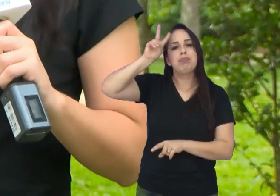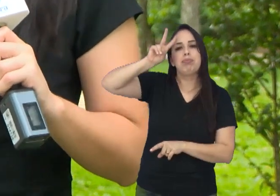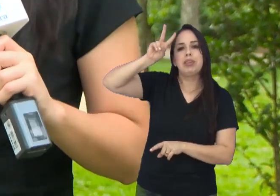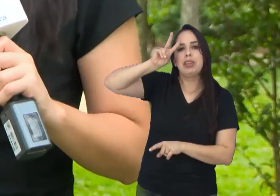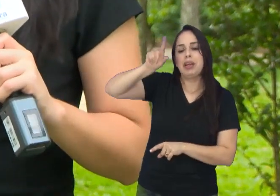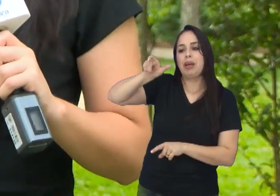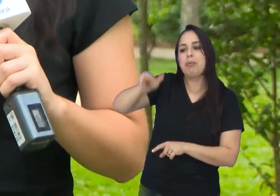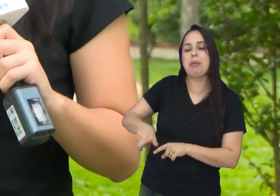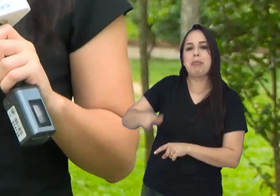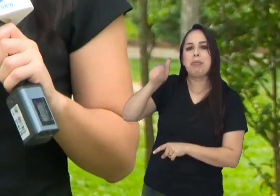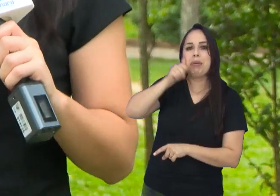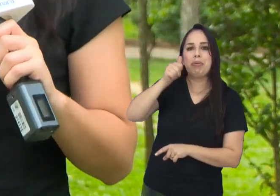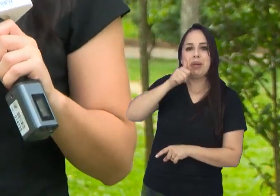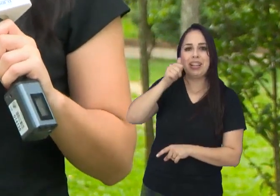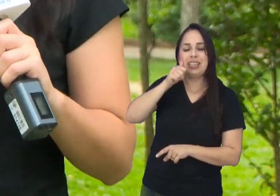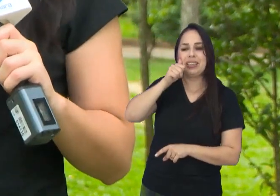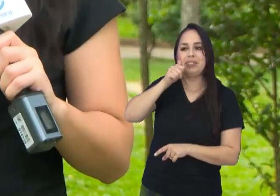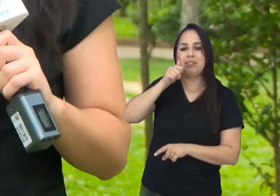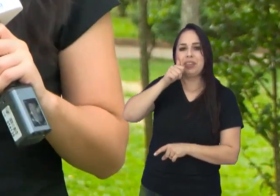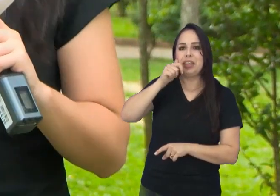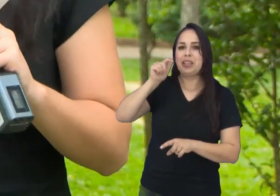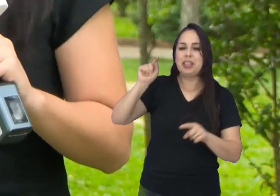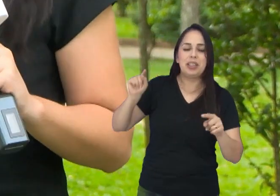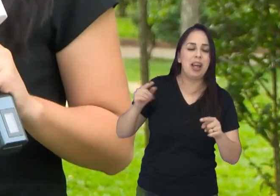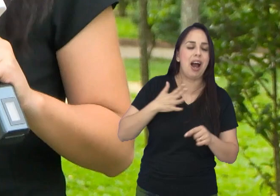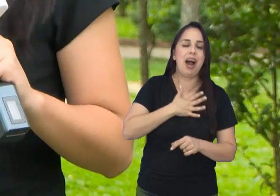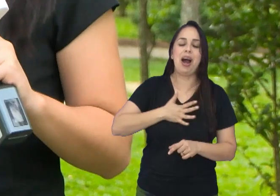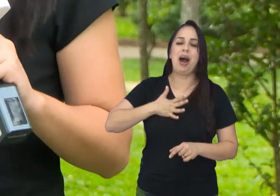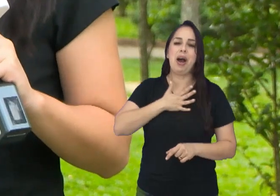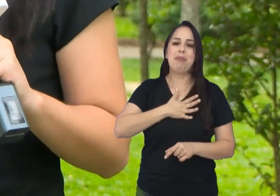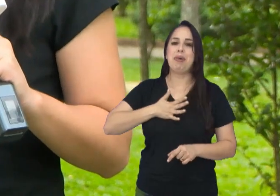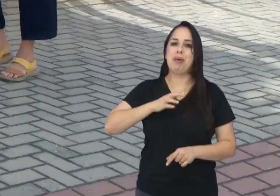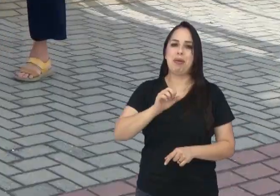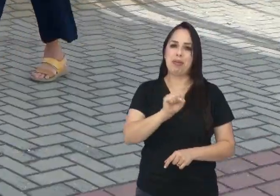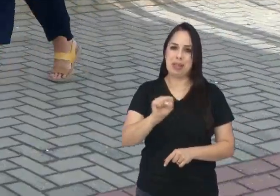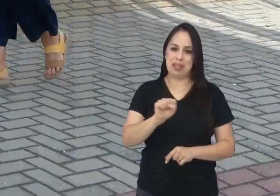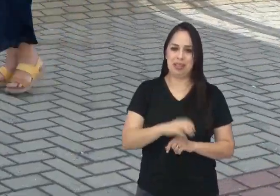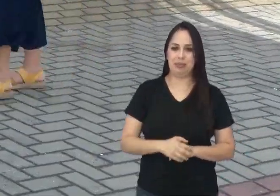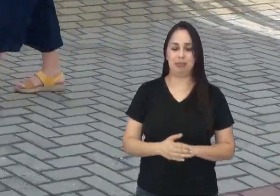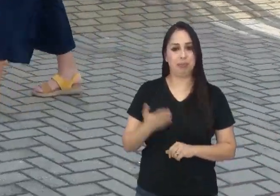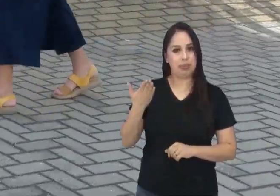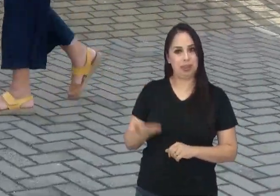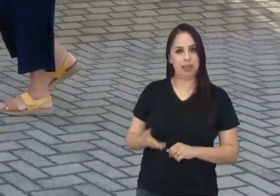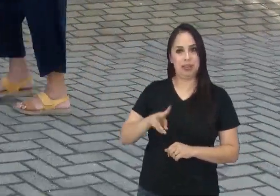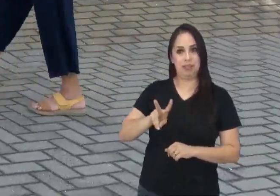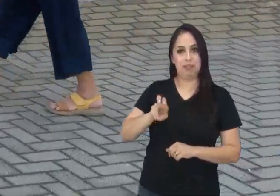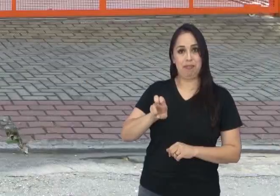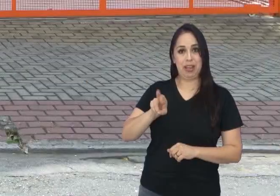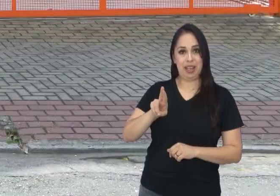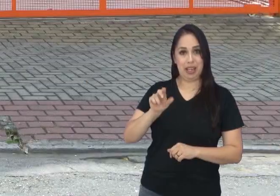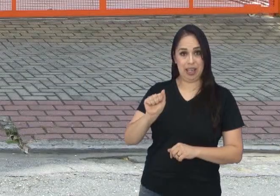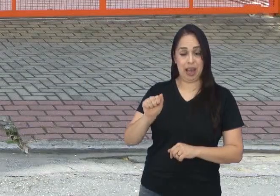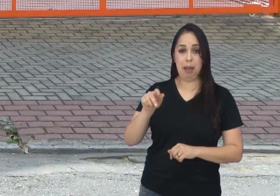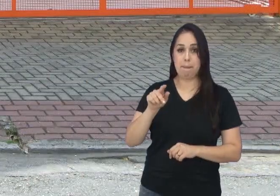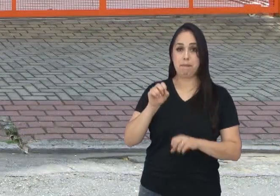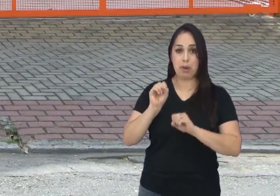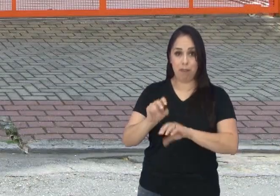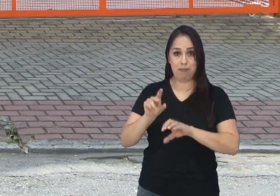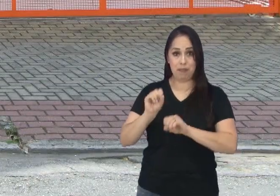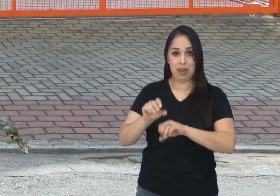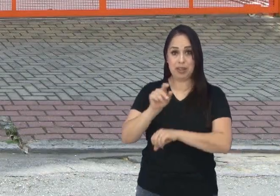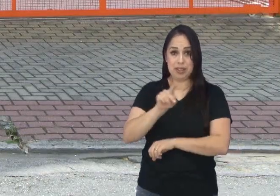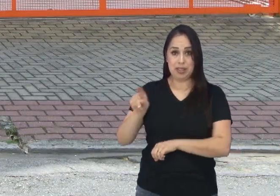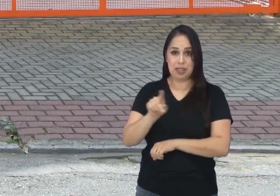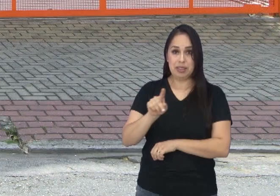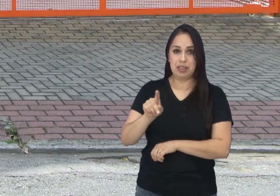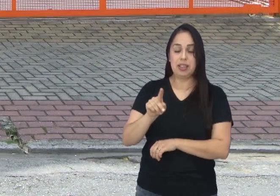uma munícipe que tem uma ligação bastante especial com o bairro. A Vera é educadora e dona desta escola, inaugurada